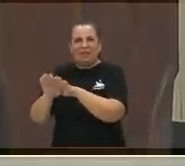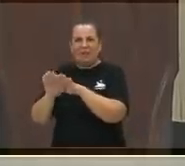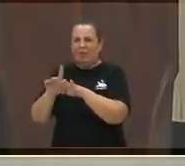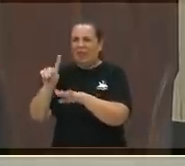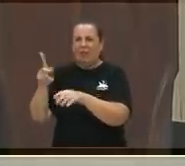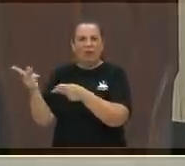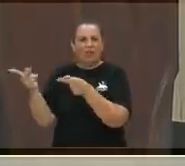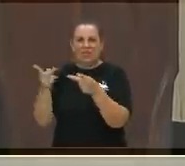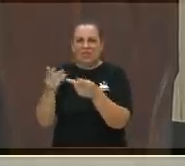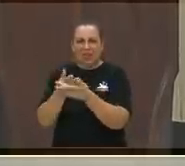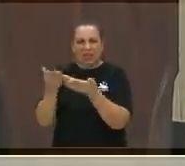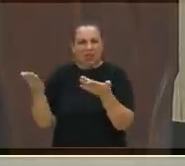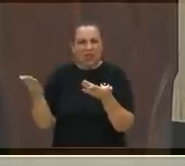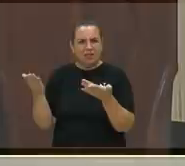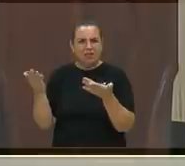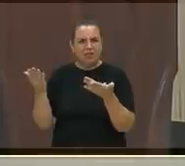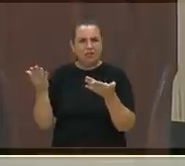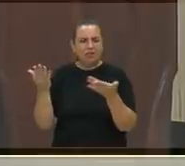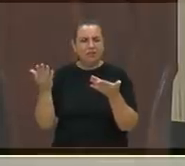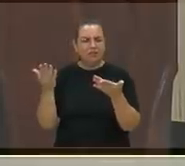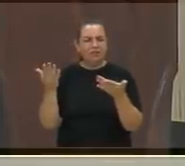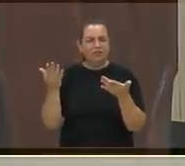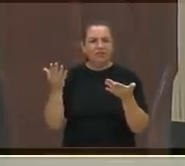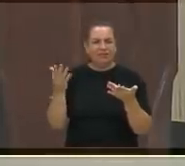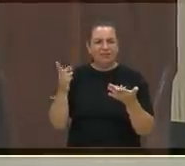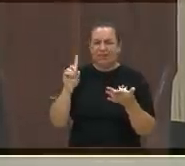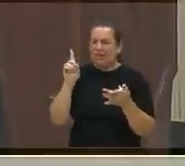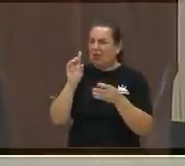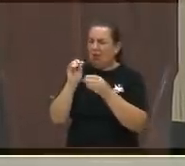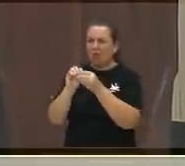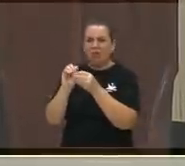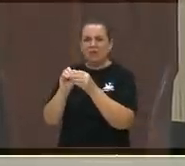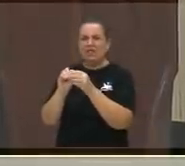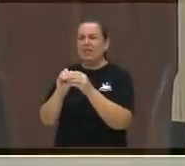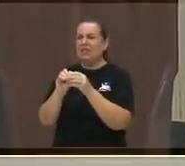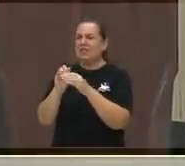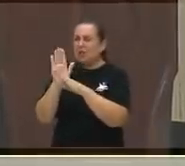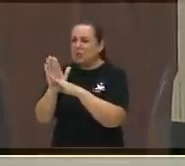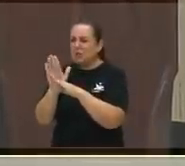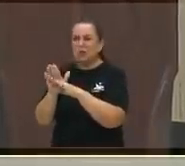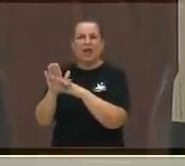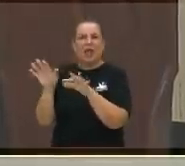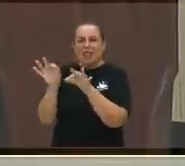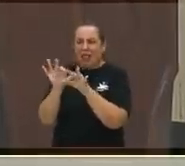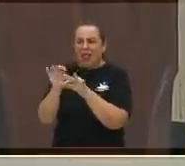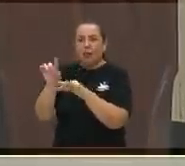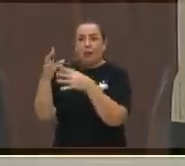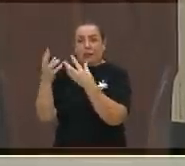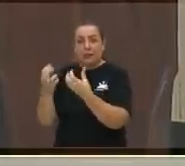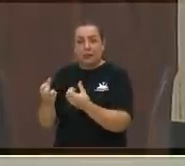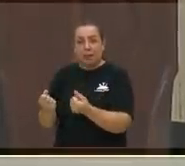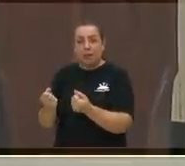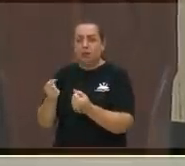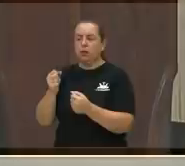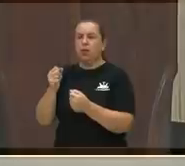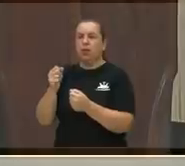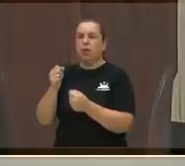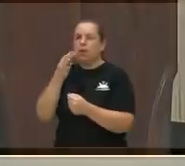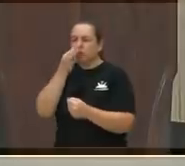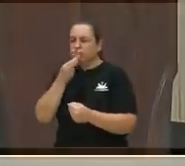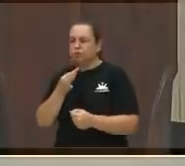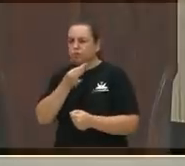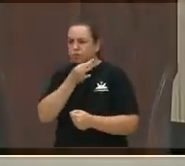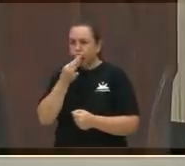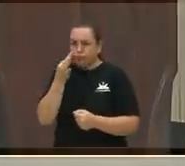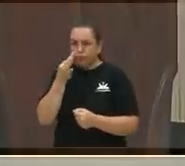visitar eu não disse conferir e ajudei para que recebesse o sacramento